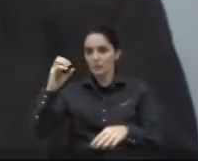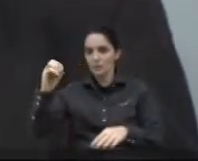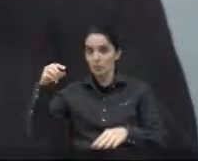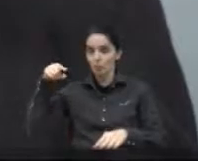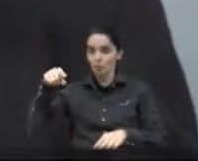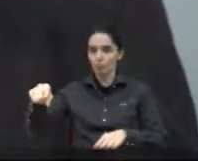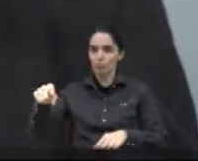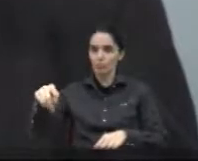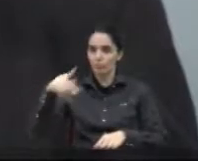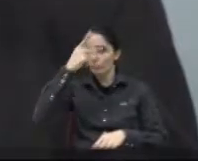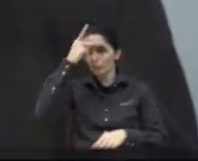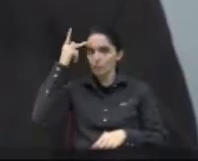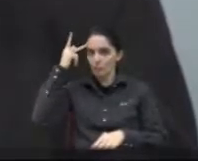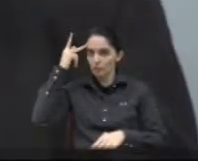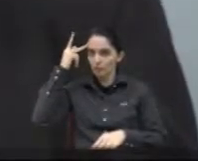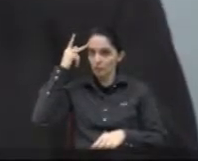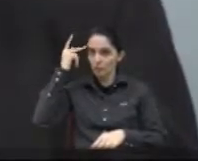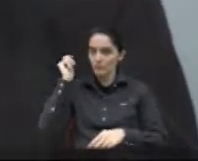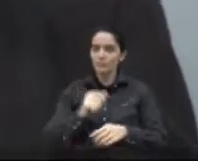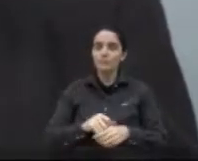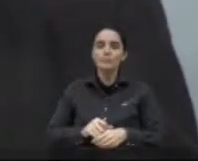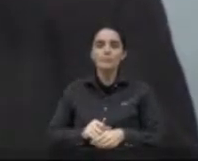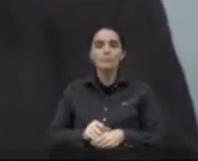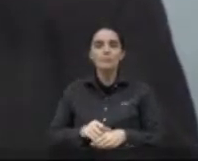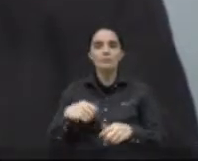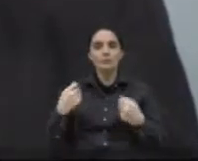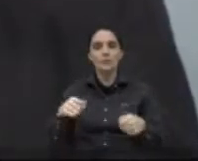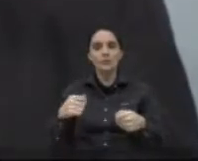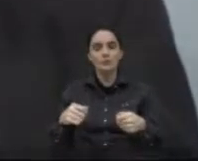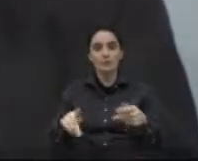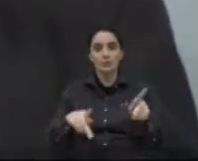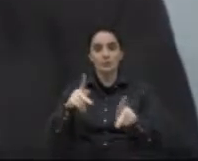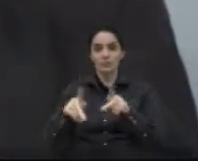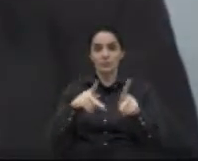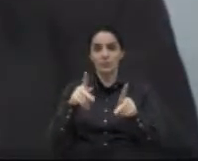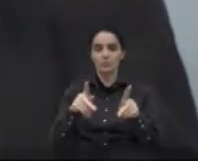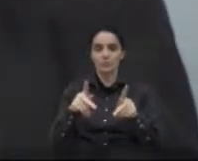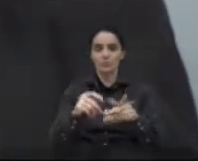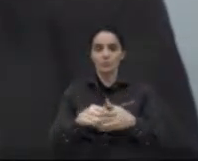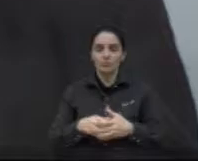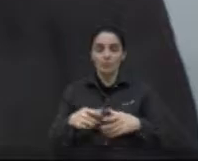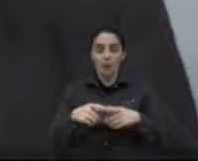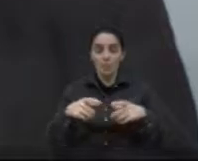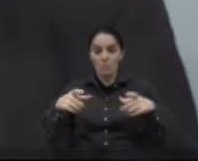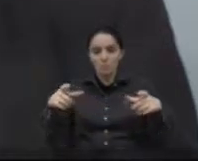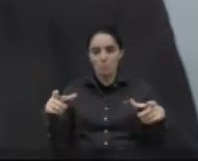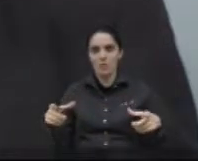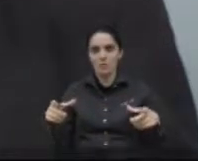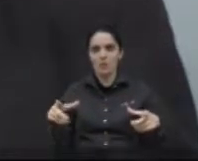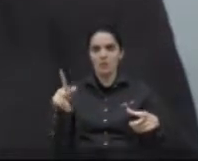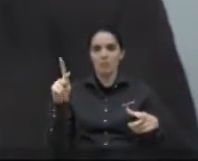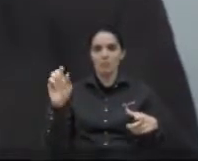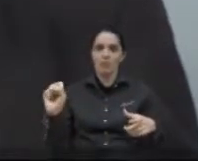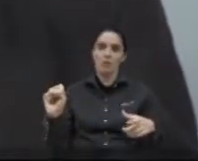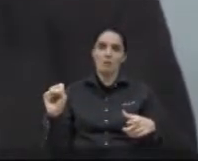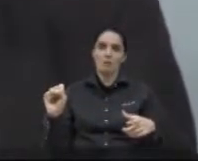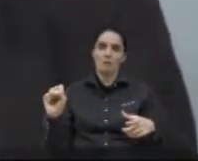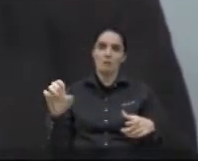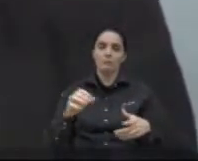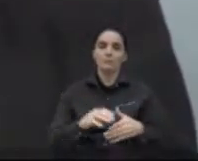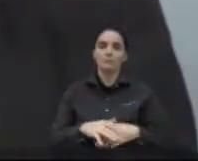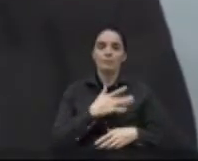Então, acredito que será muito bom para a população com a inserção de muitos mais centros de saúde da família.